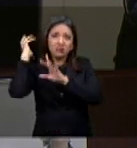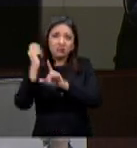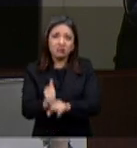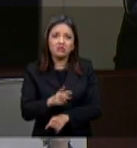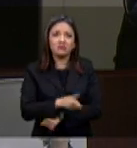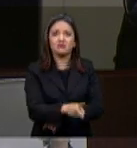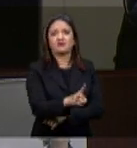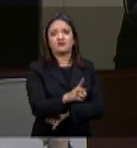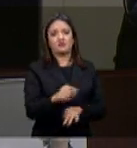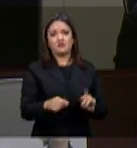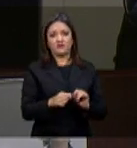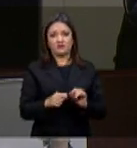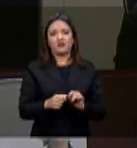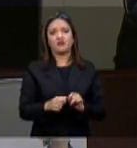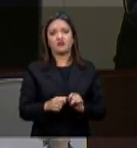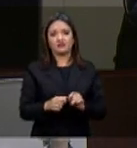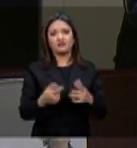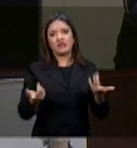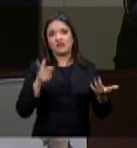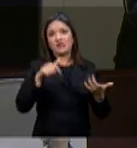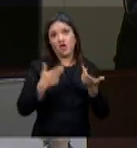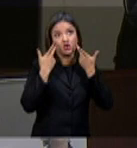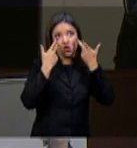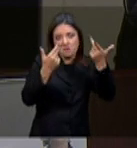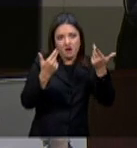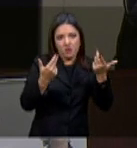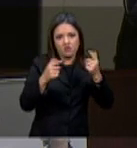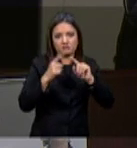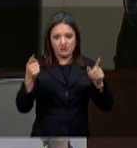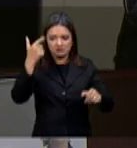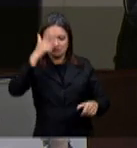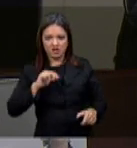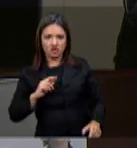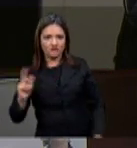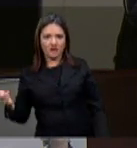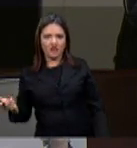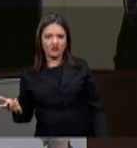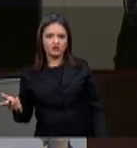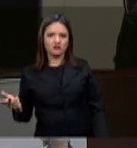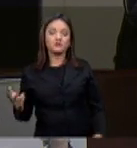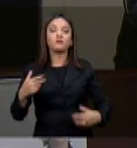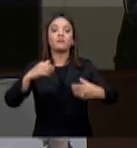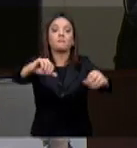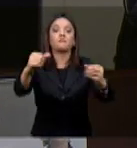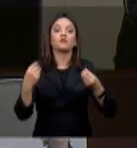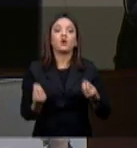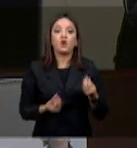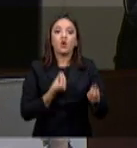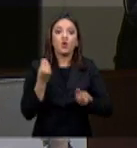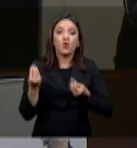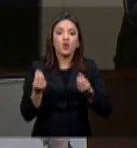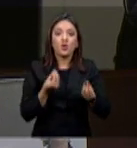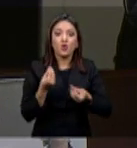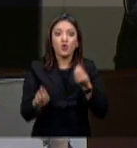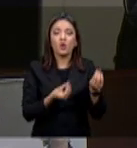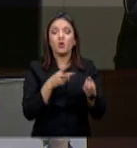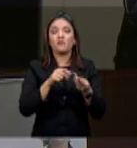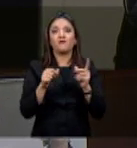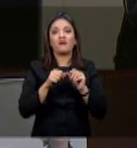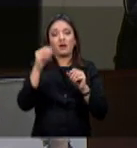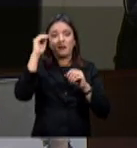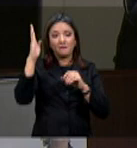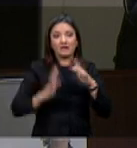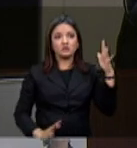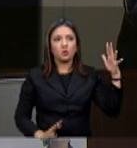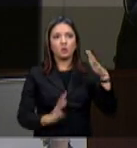e instituíram como sendo normal? Como vamos deixar de ser campeões em crimes contra a diversidade,